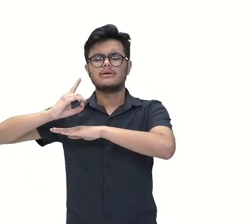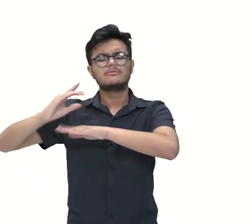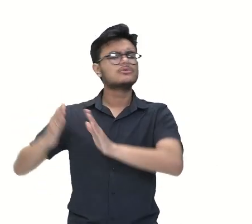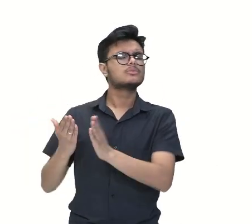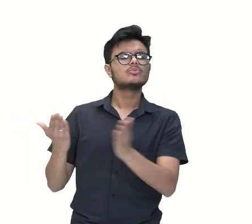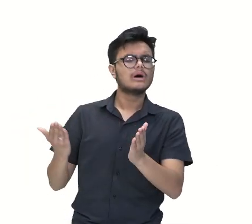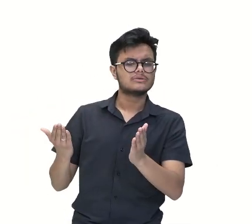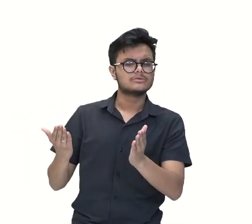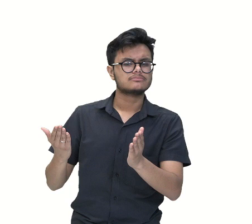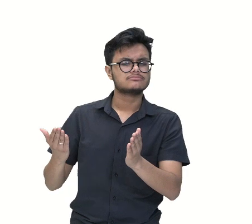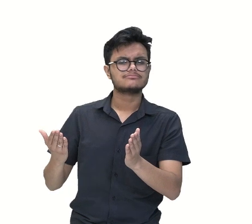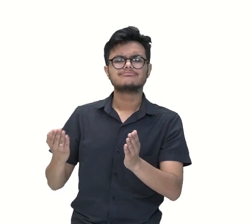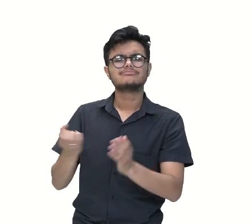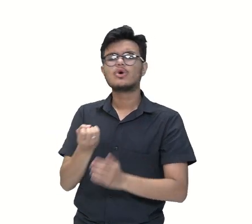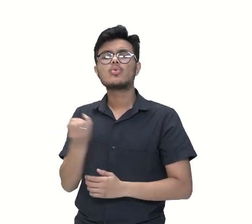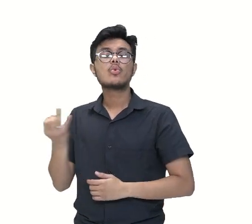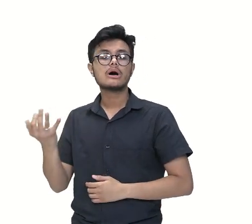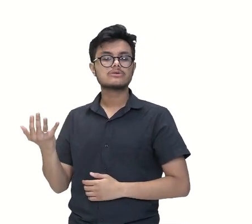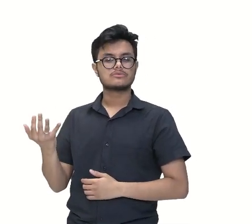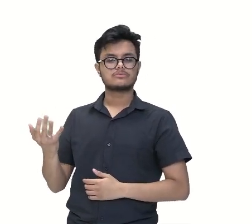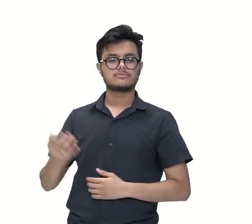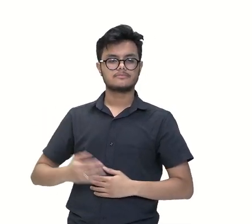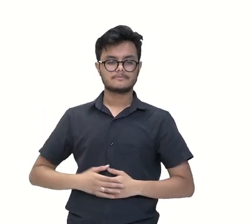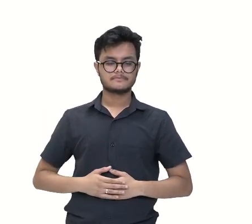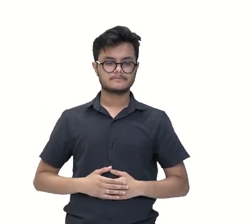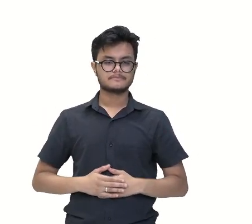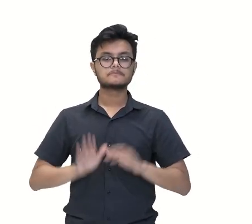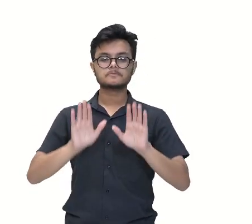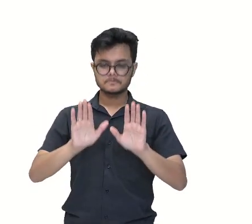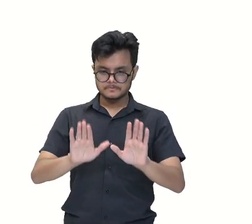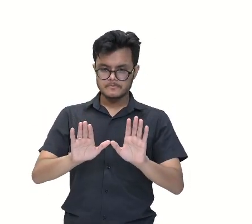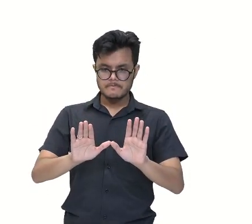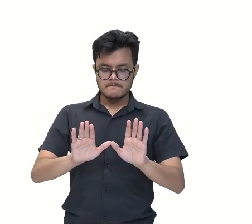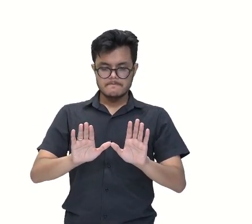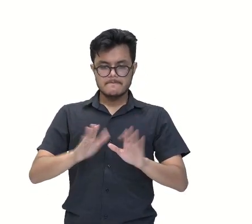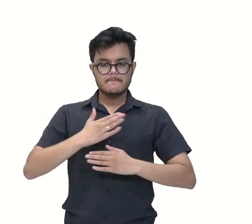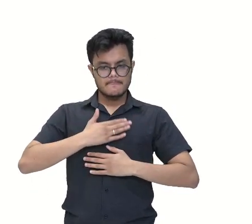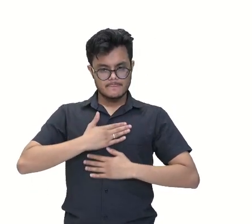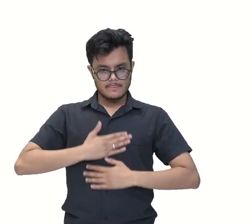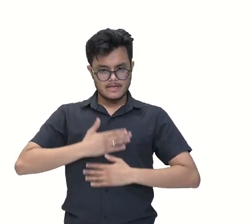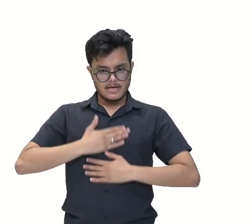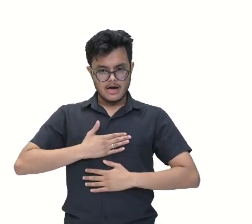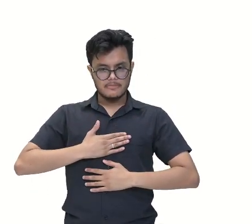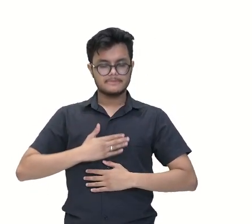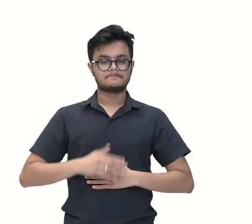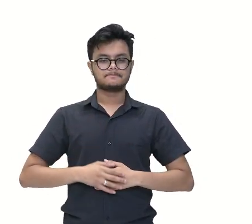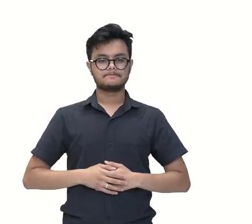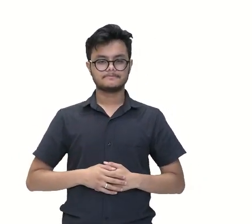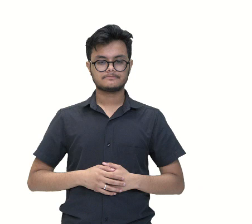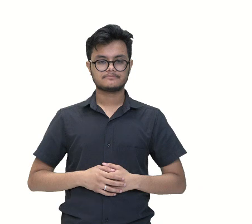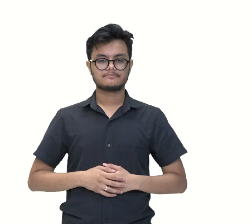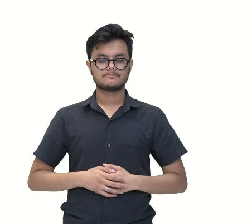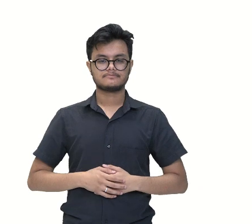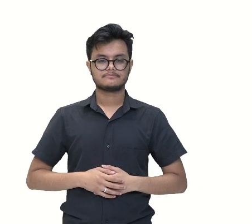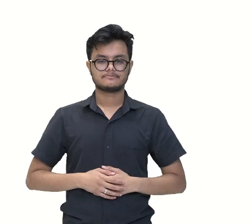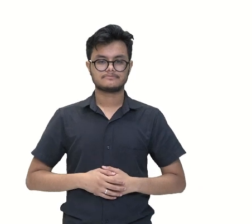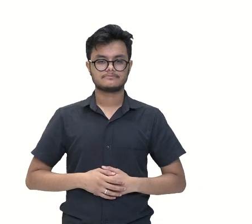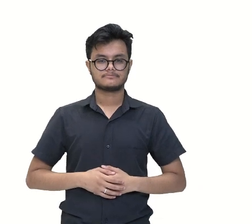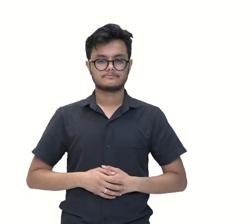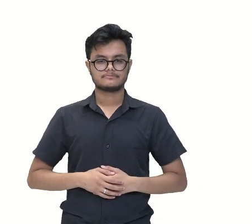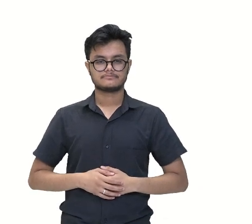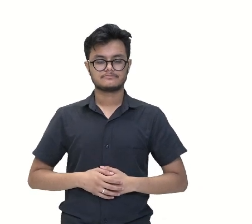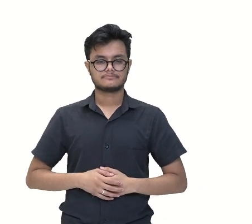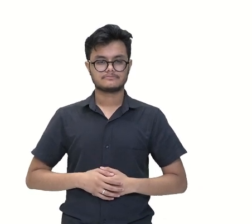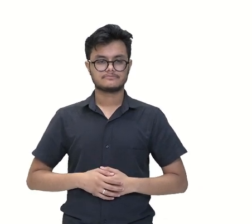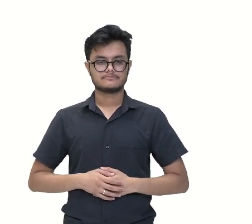delta. Ok? Bom, deixa eu apagar aqui para a gente aproveitar o espaço. E vamos então